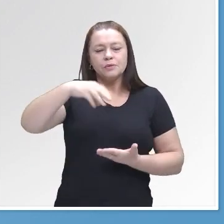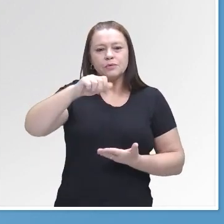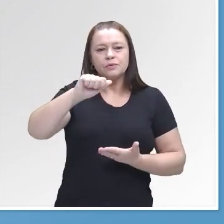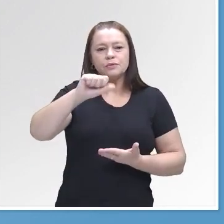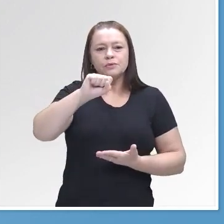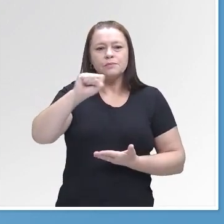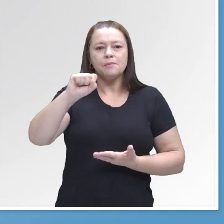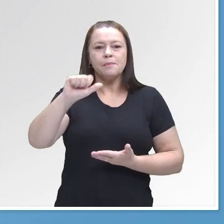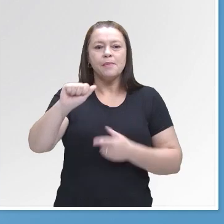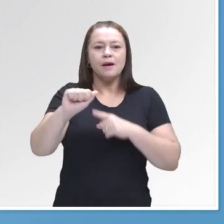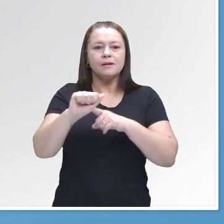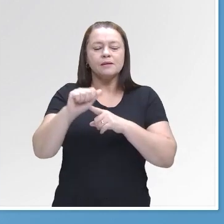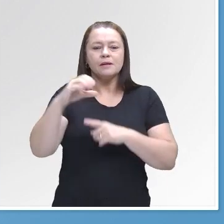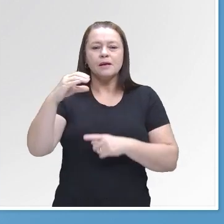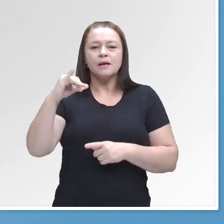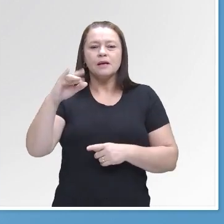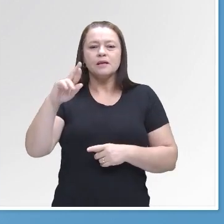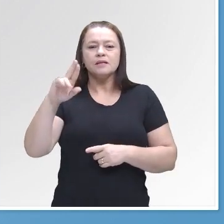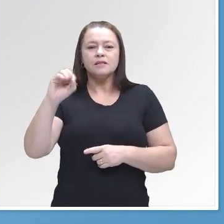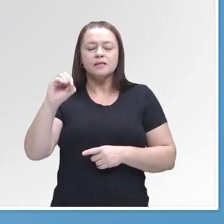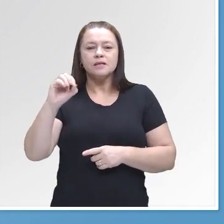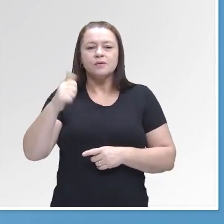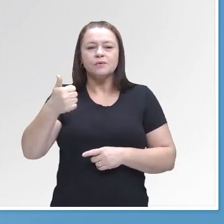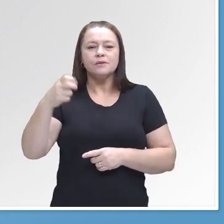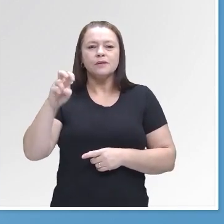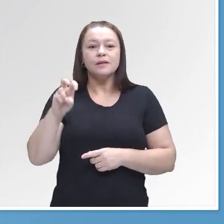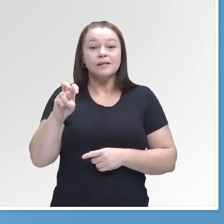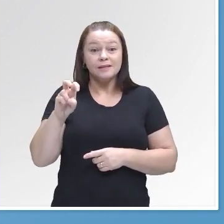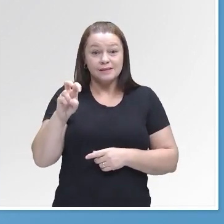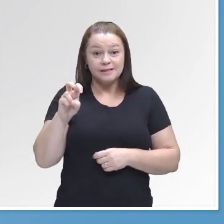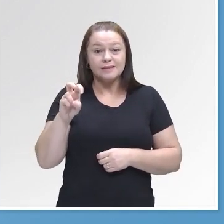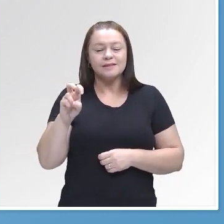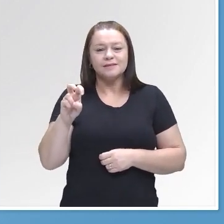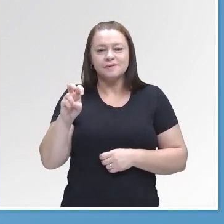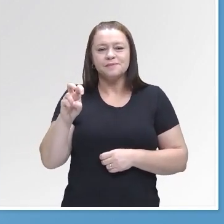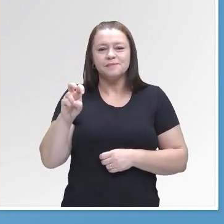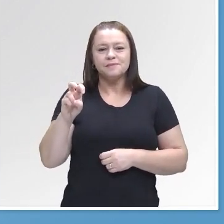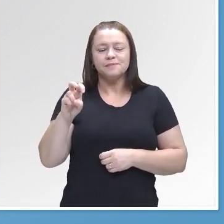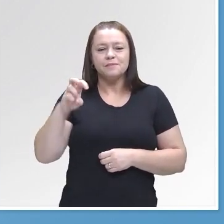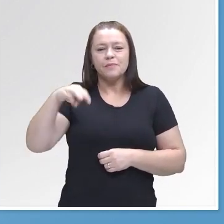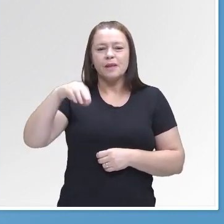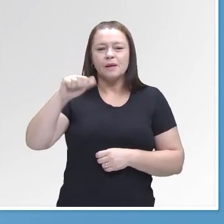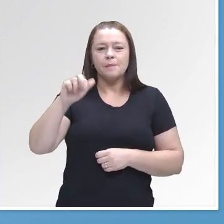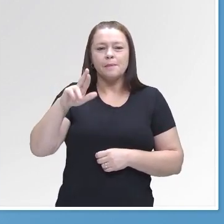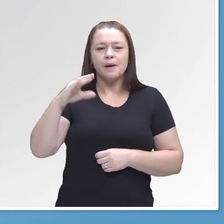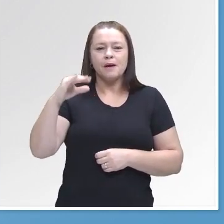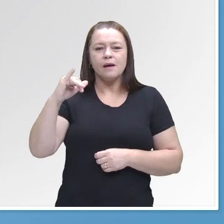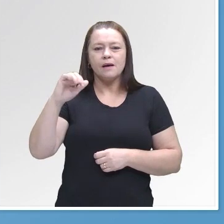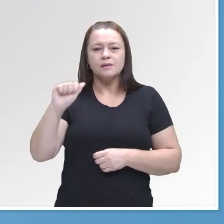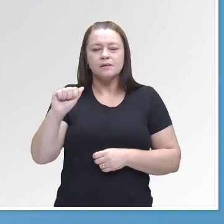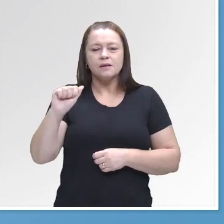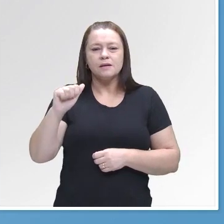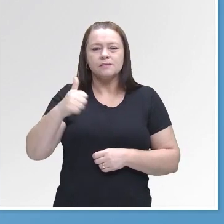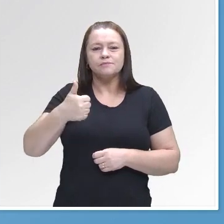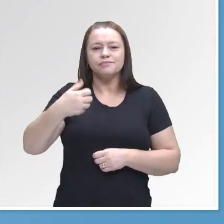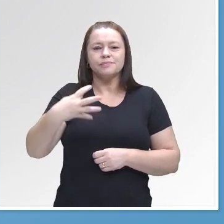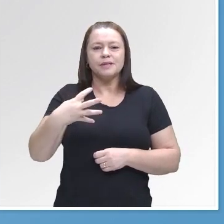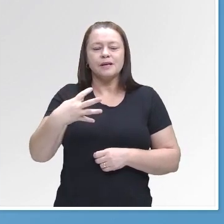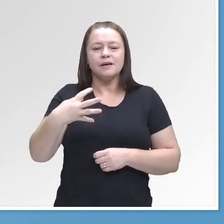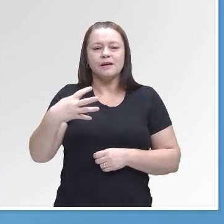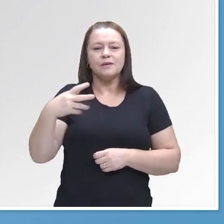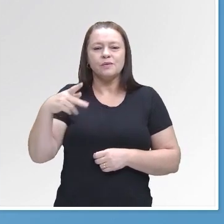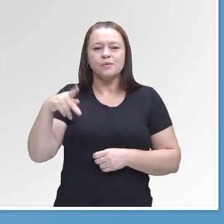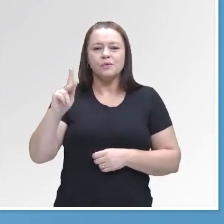Ciro, 15 quilos de massa, Márcia, 14 quilos